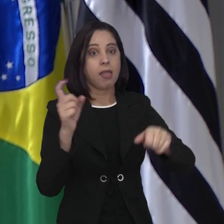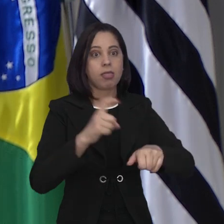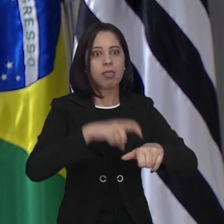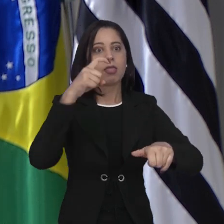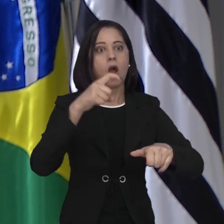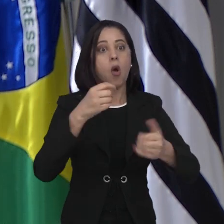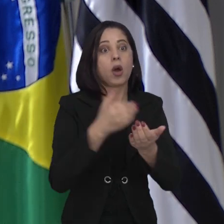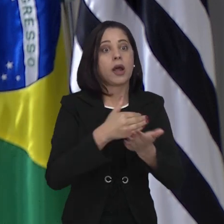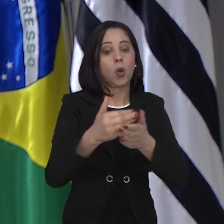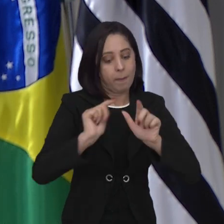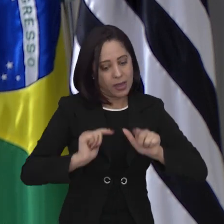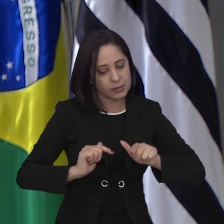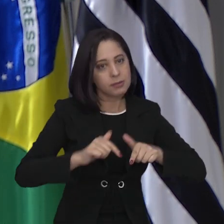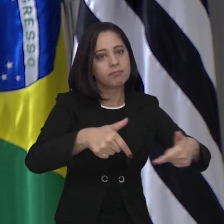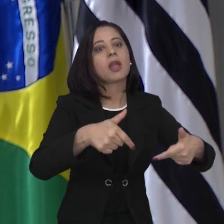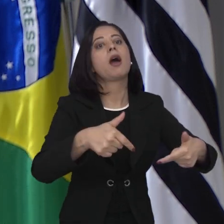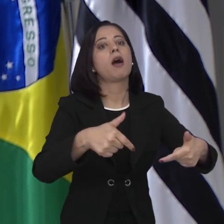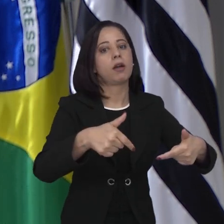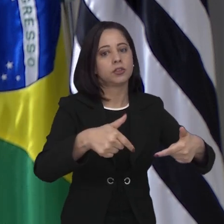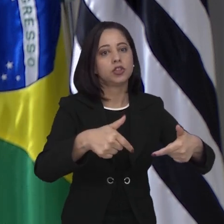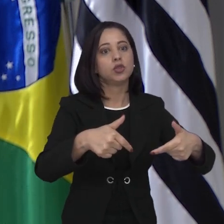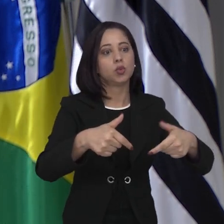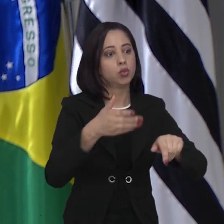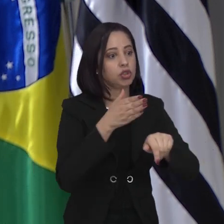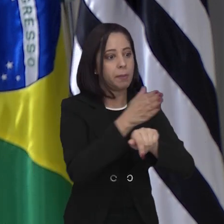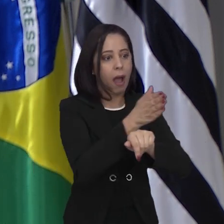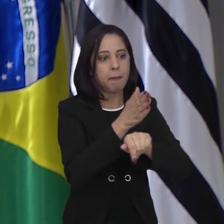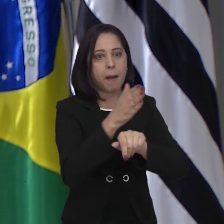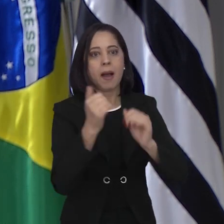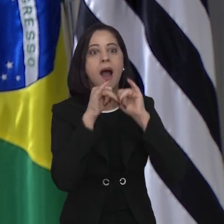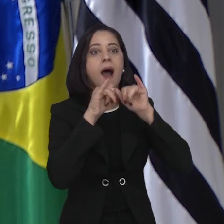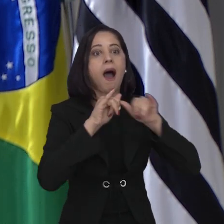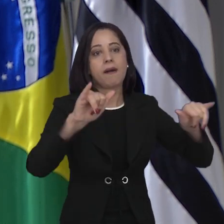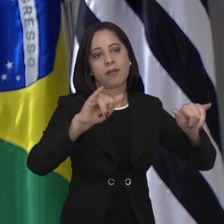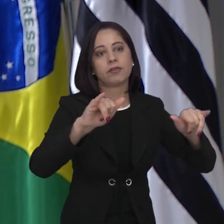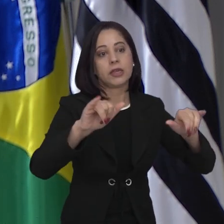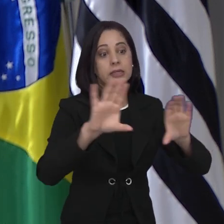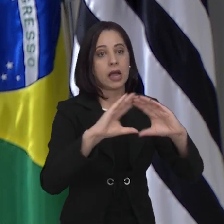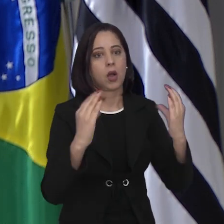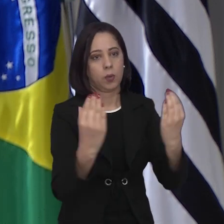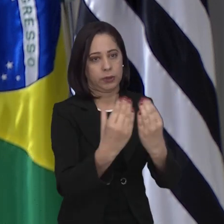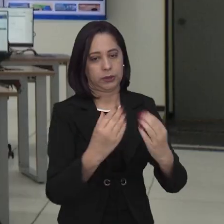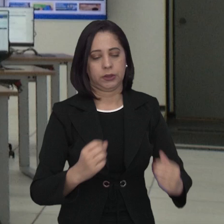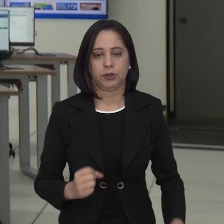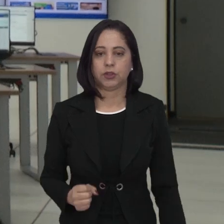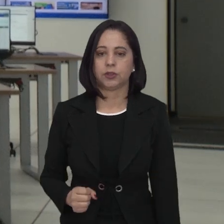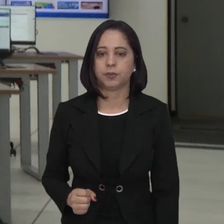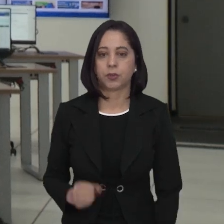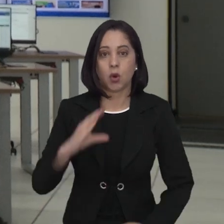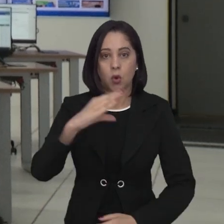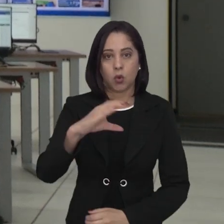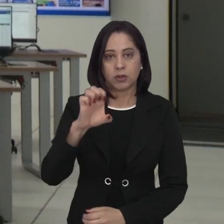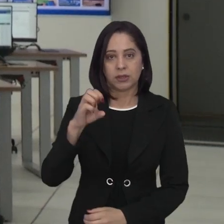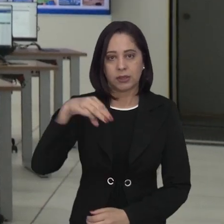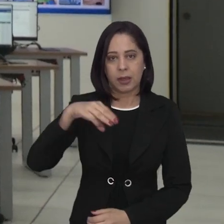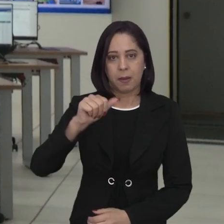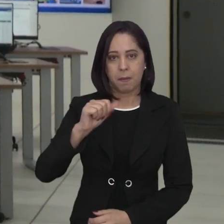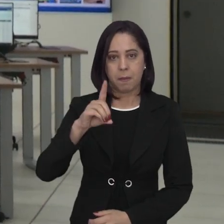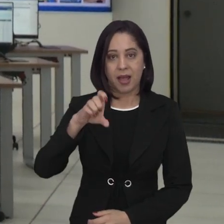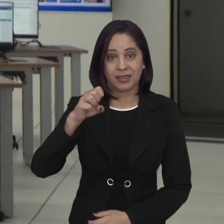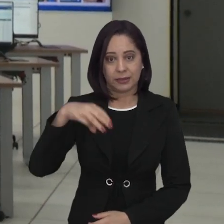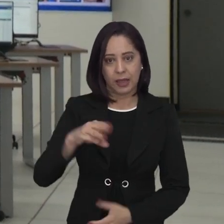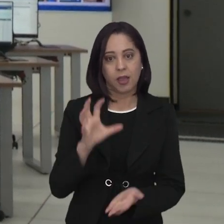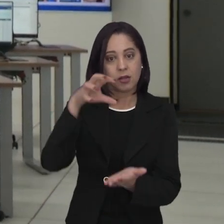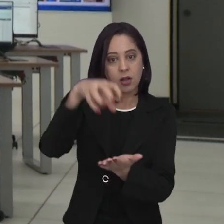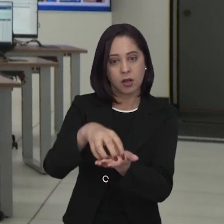né, algumas ações na comunidade, até mesmo antes da própria Defesa Civil chegar. O CEMADEM, o Centro Nacional